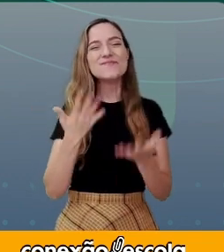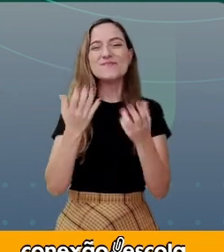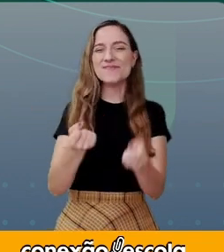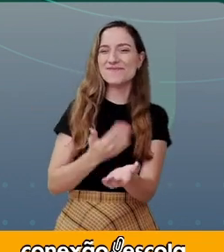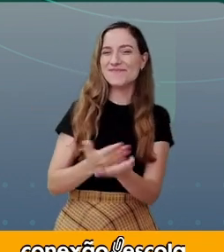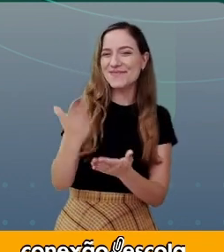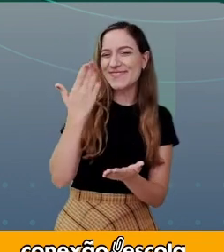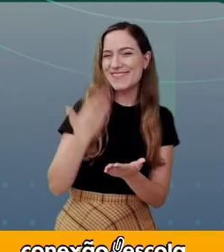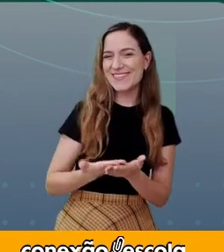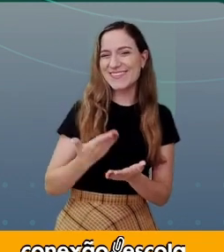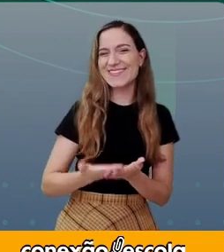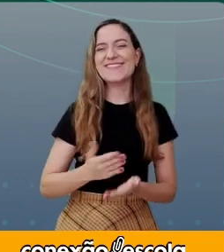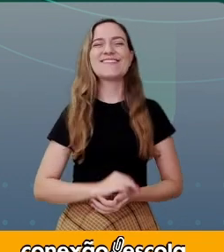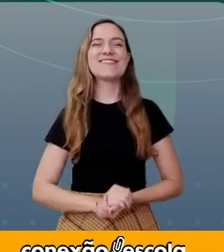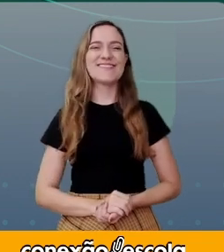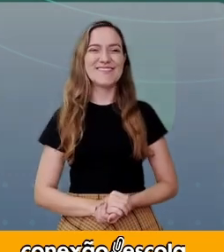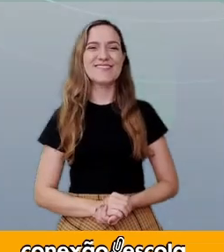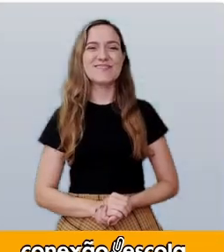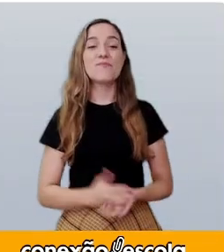à aula.